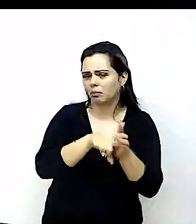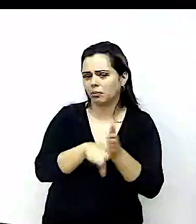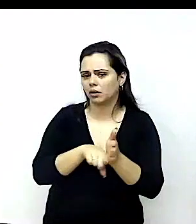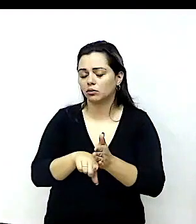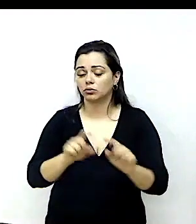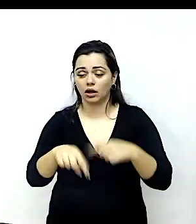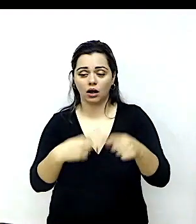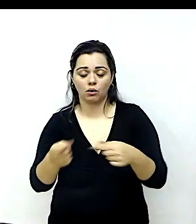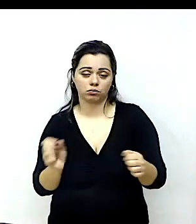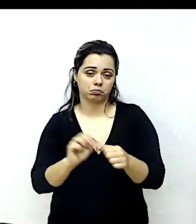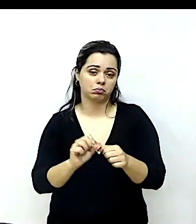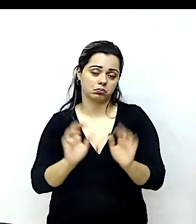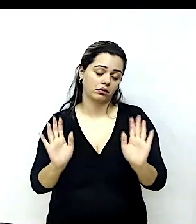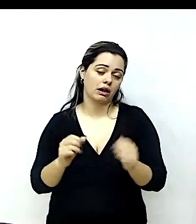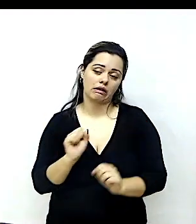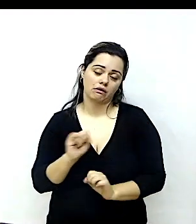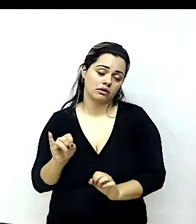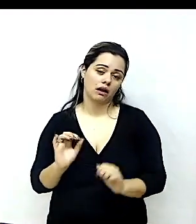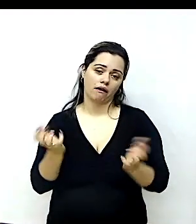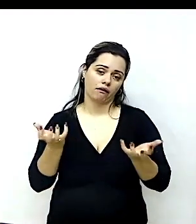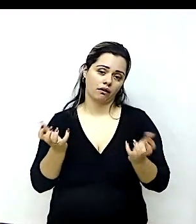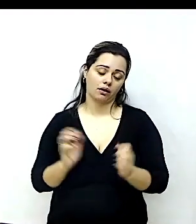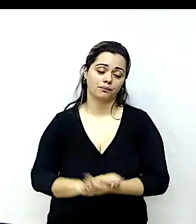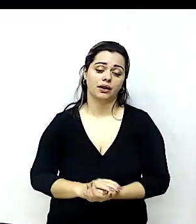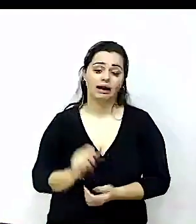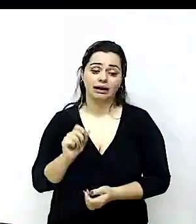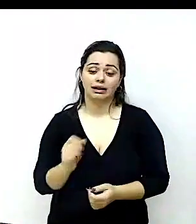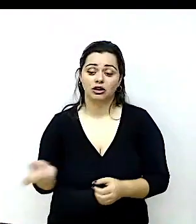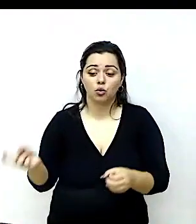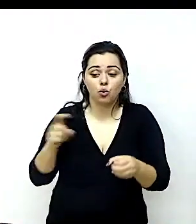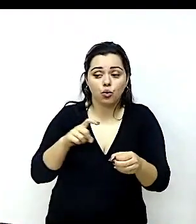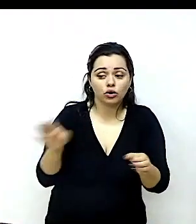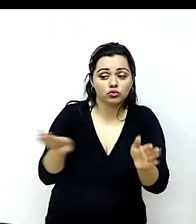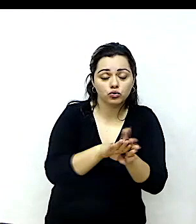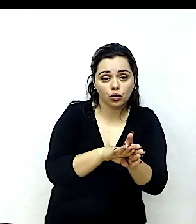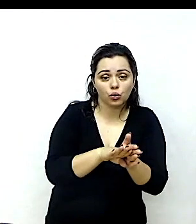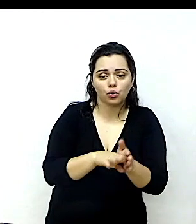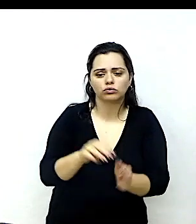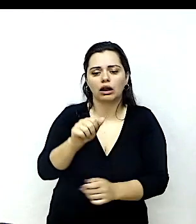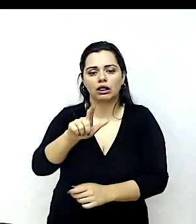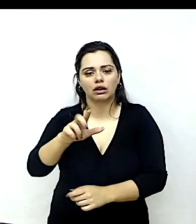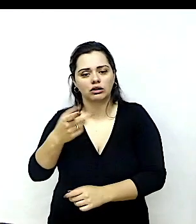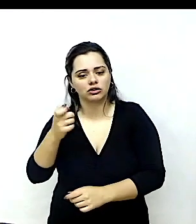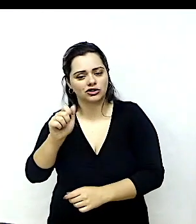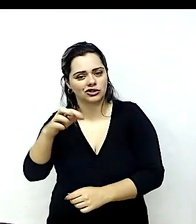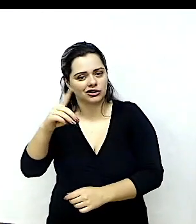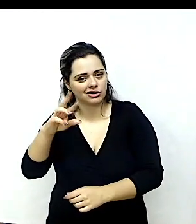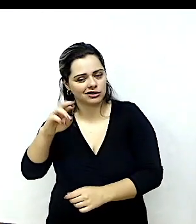comentário a respeito destas e veio de Alexandre Brito consultor de negócios